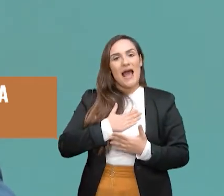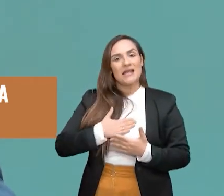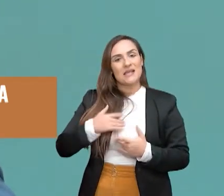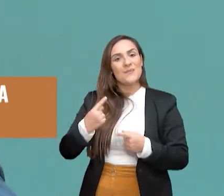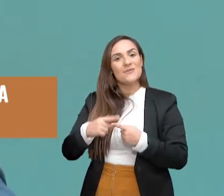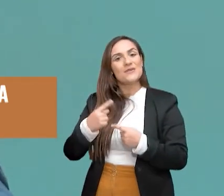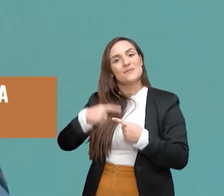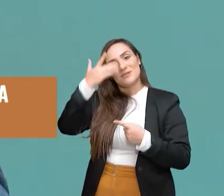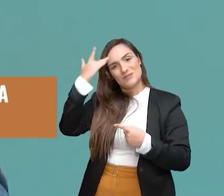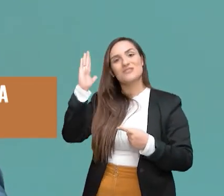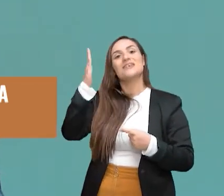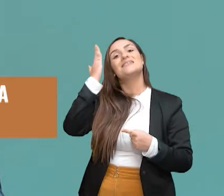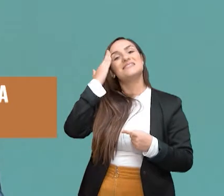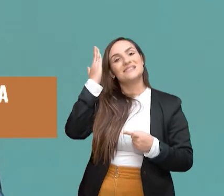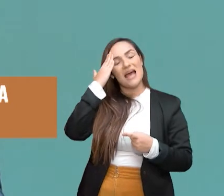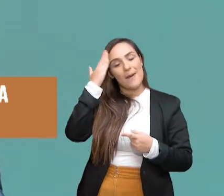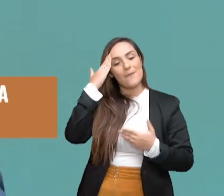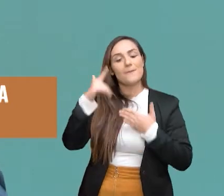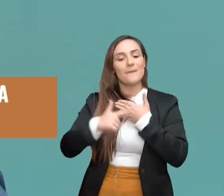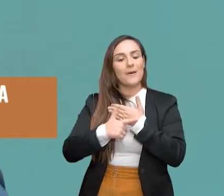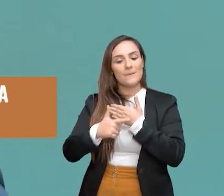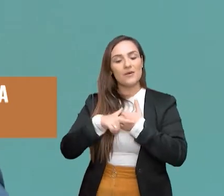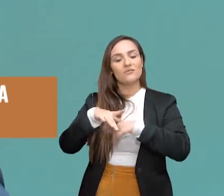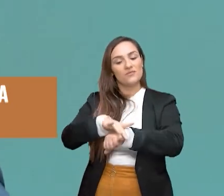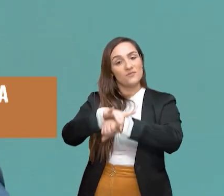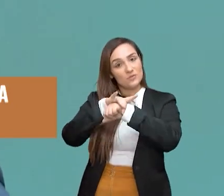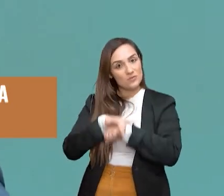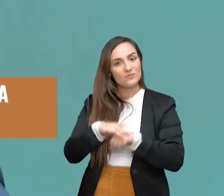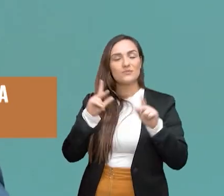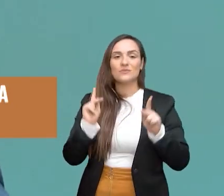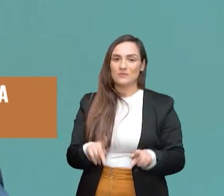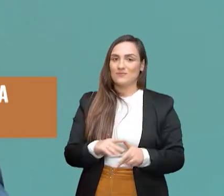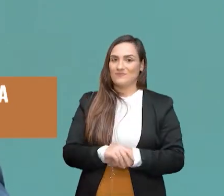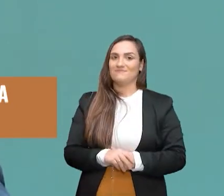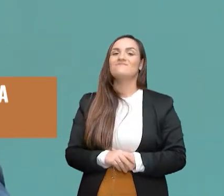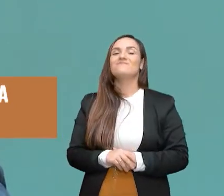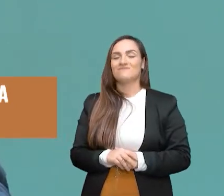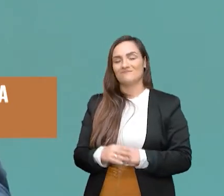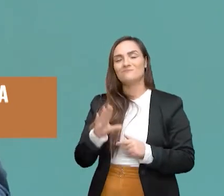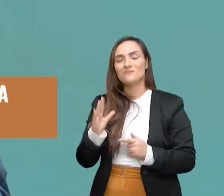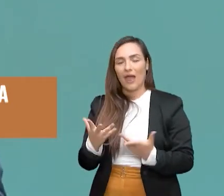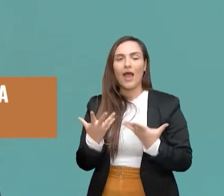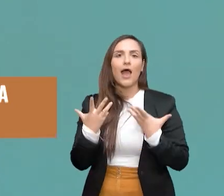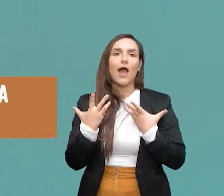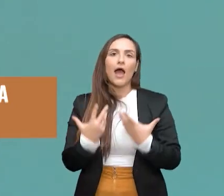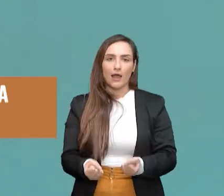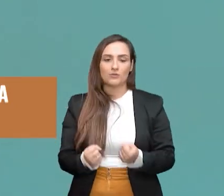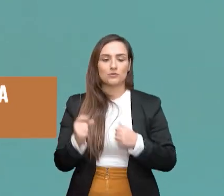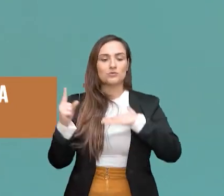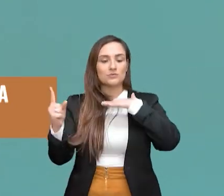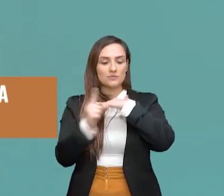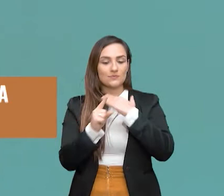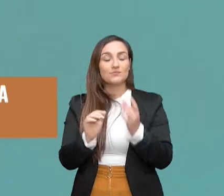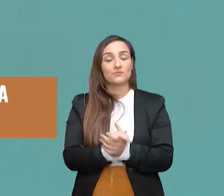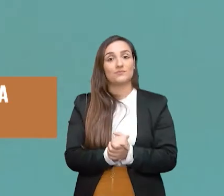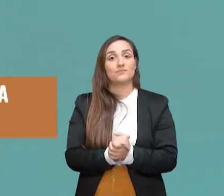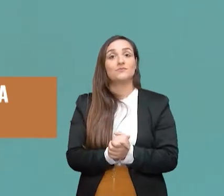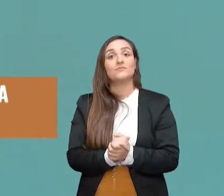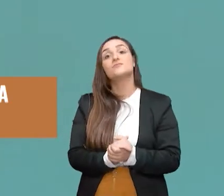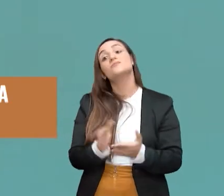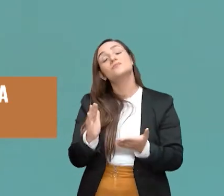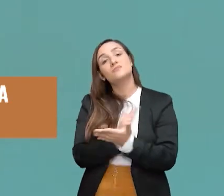já perceber que essas pessoas elas entendem o papel da defensoria, elas aderem ali ao atendimento